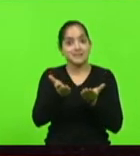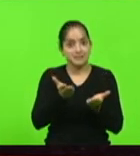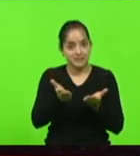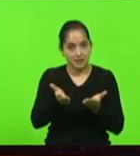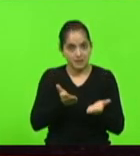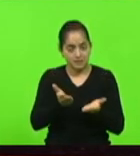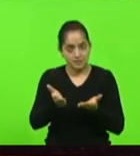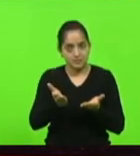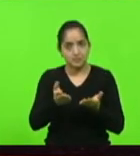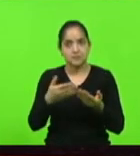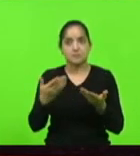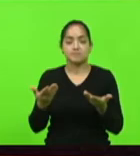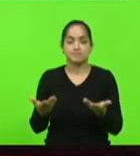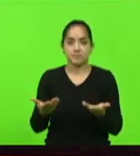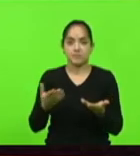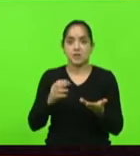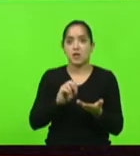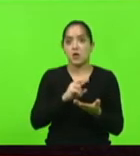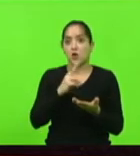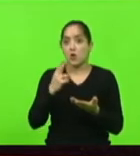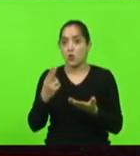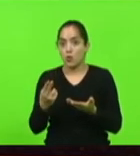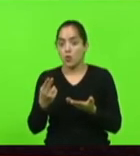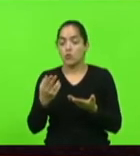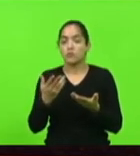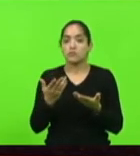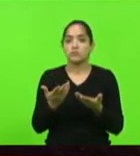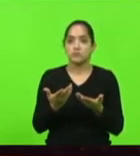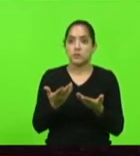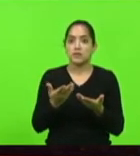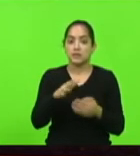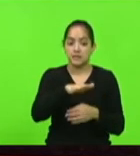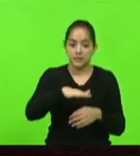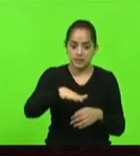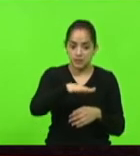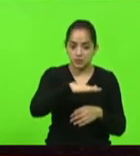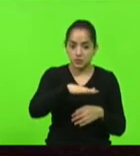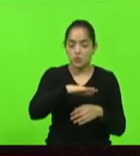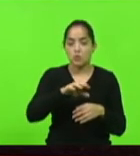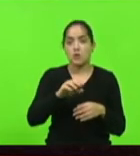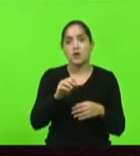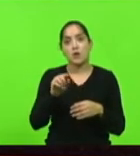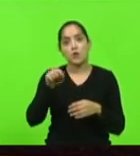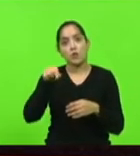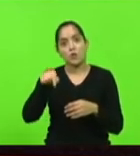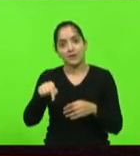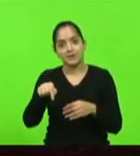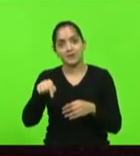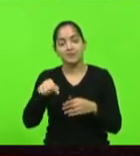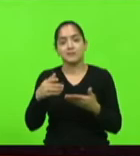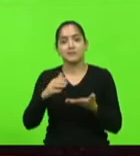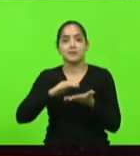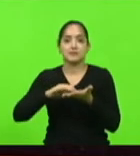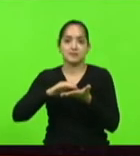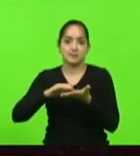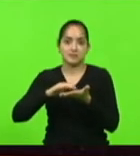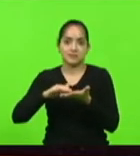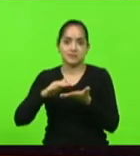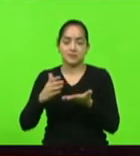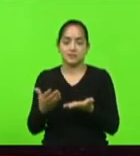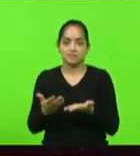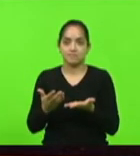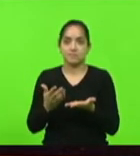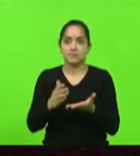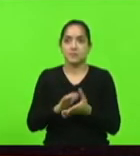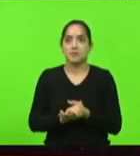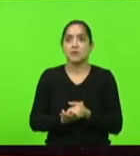ou nas estruturas regionais ou aqui, na Secretaria de Educação. Então,